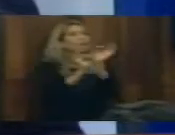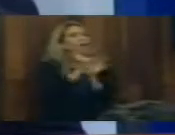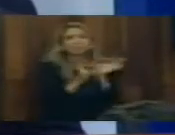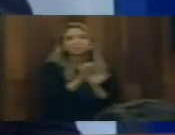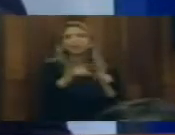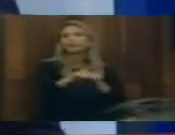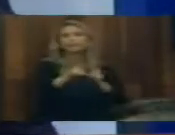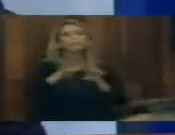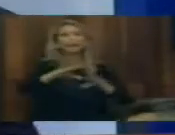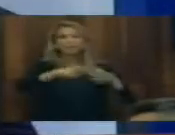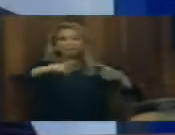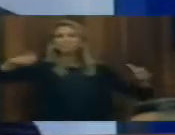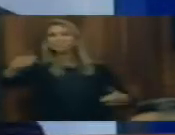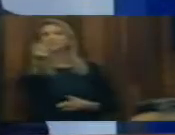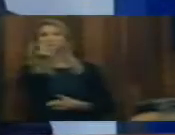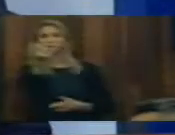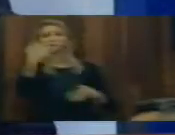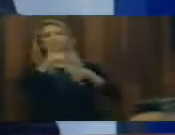economia da cidade.